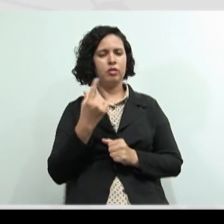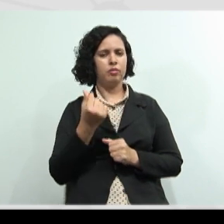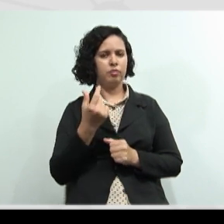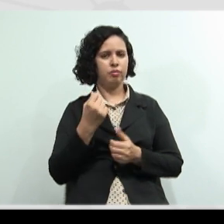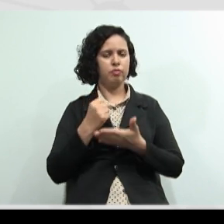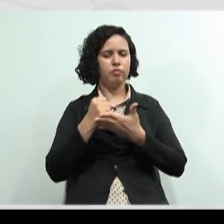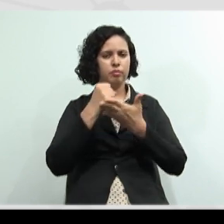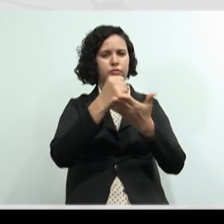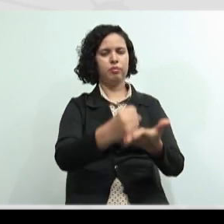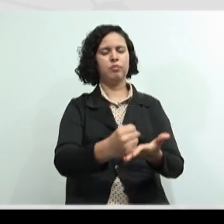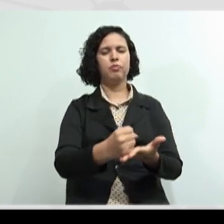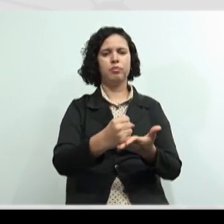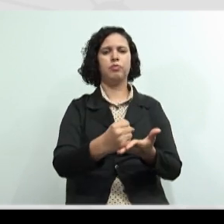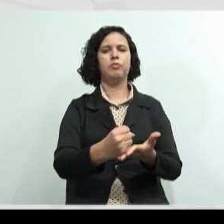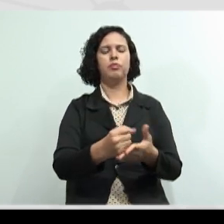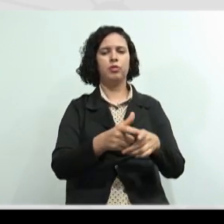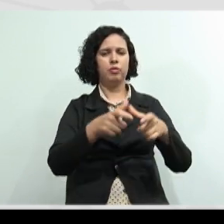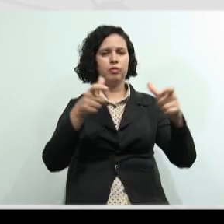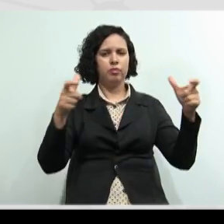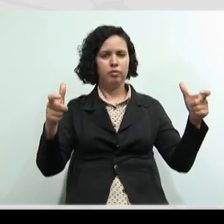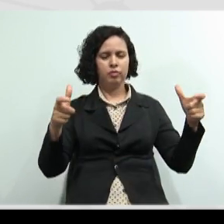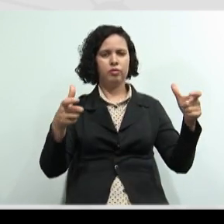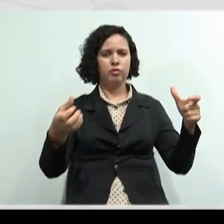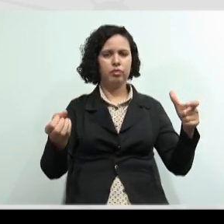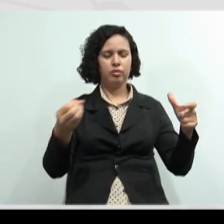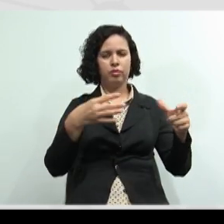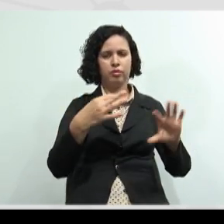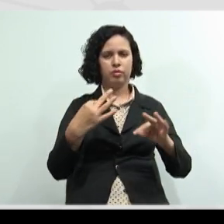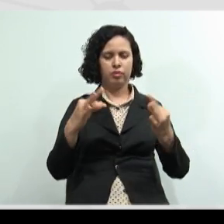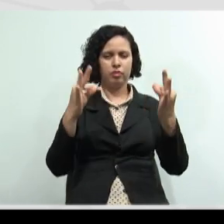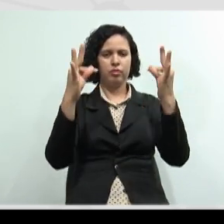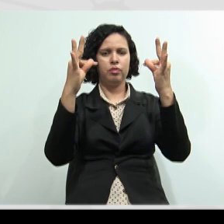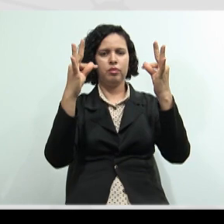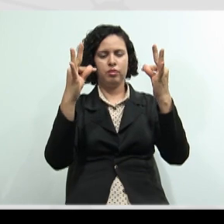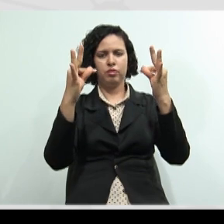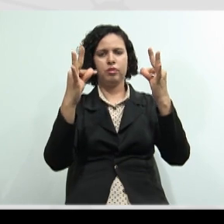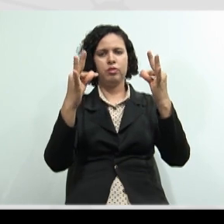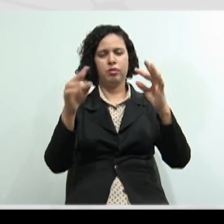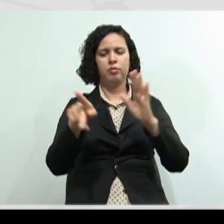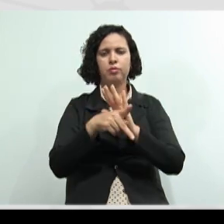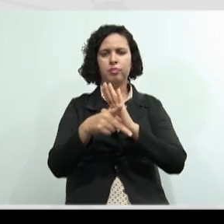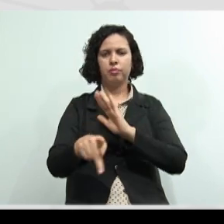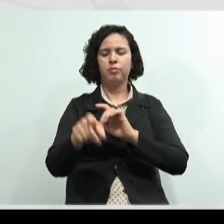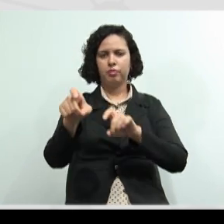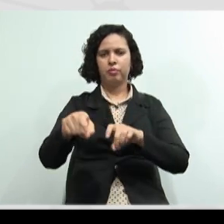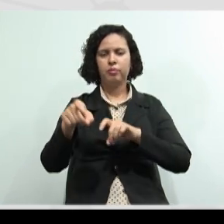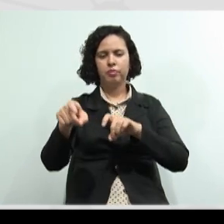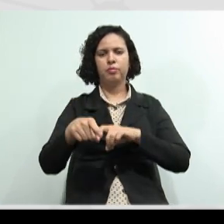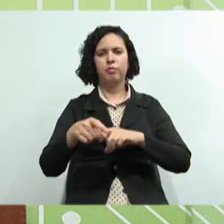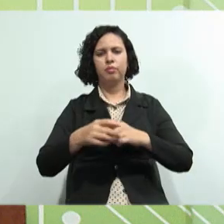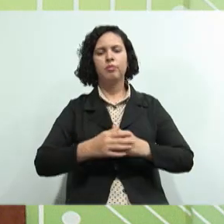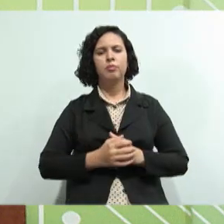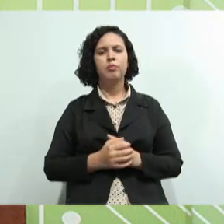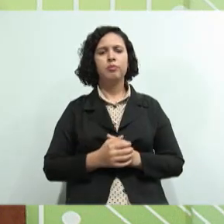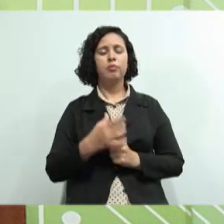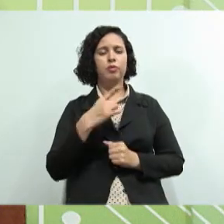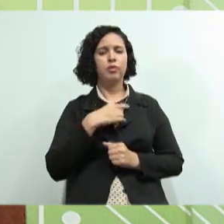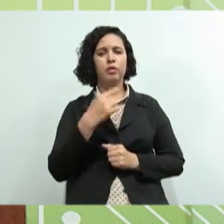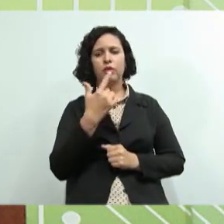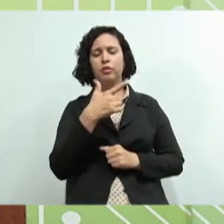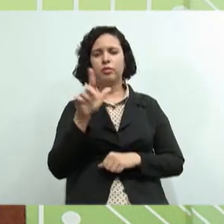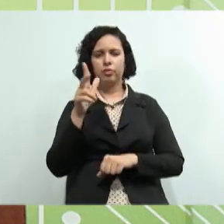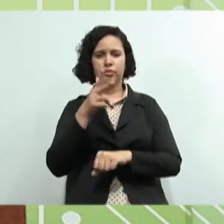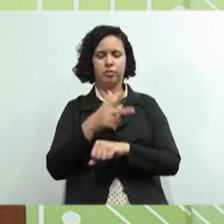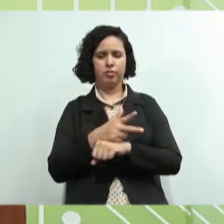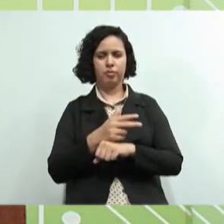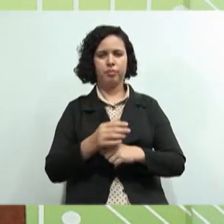ampliação e na modernização das técnicas de agricultura e de pecuária. para ilustrar isso, nós preparamos um